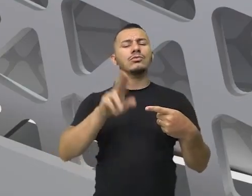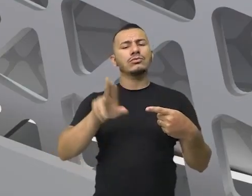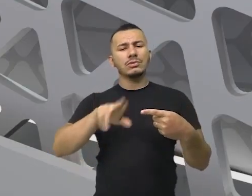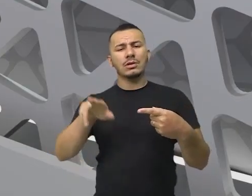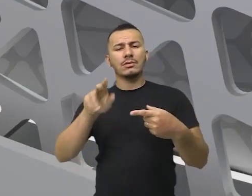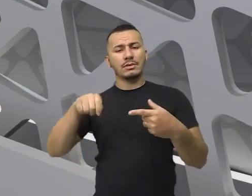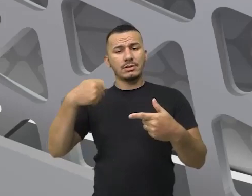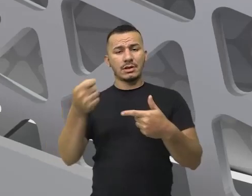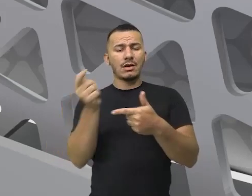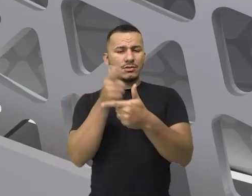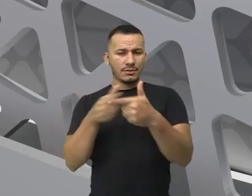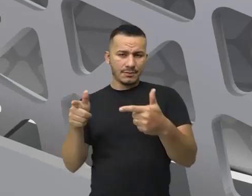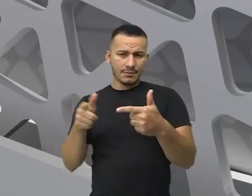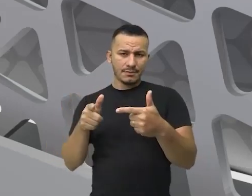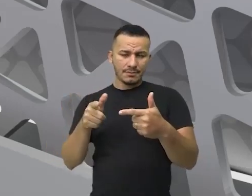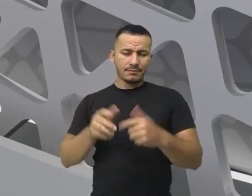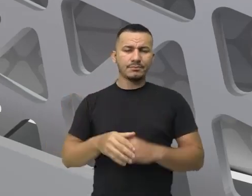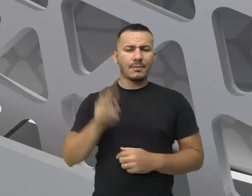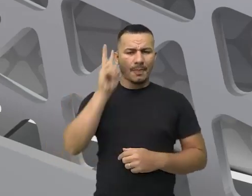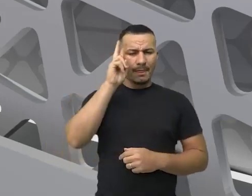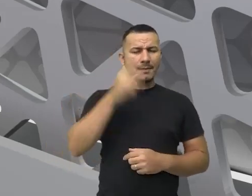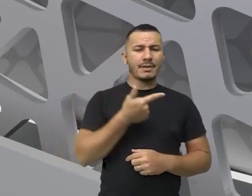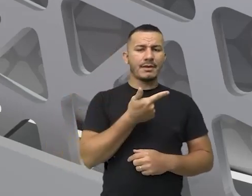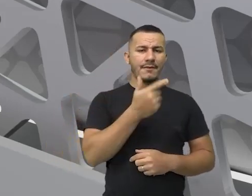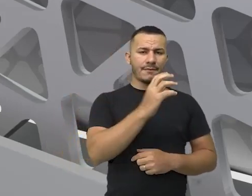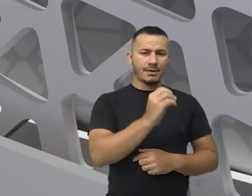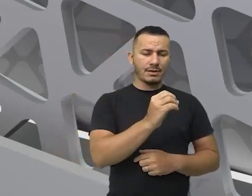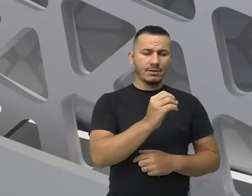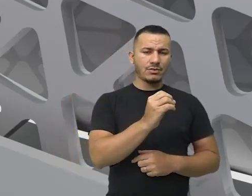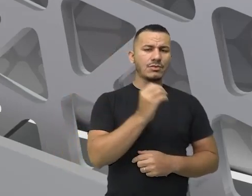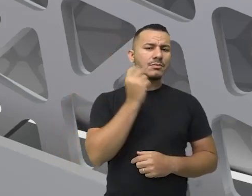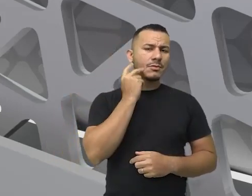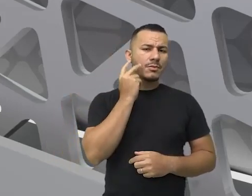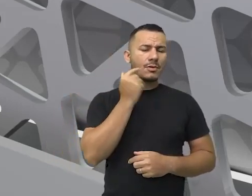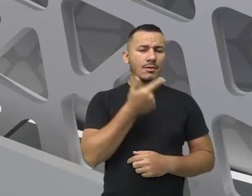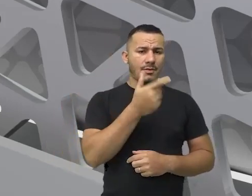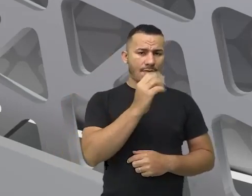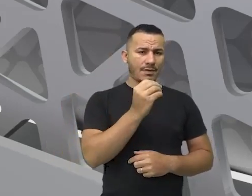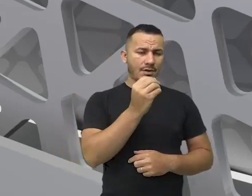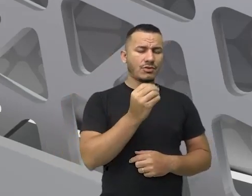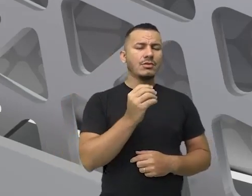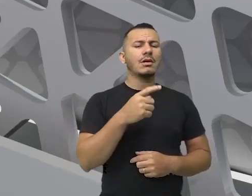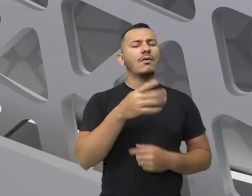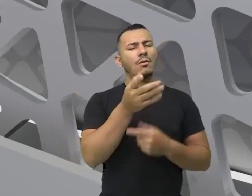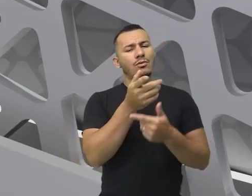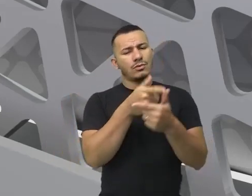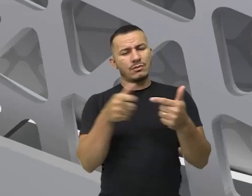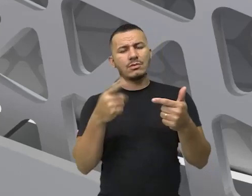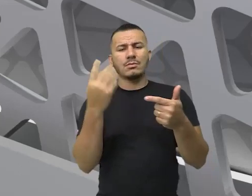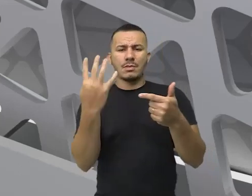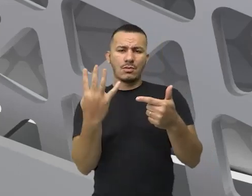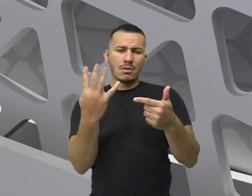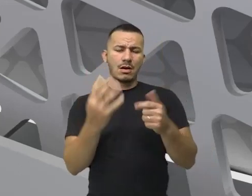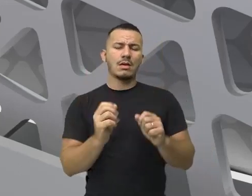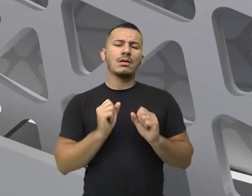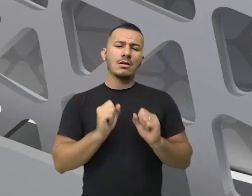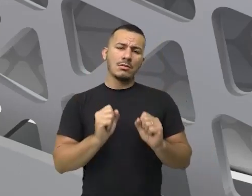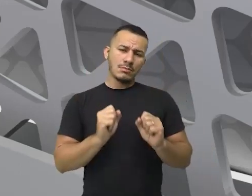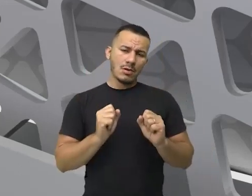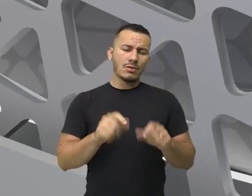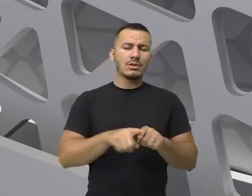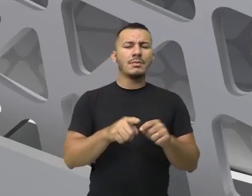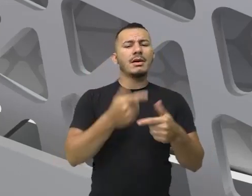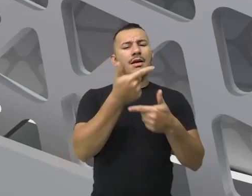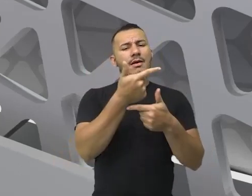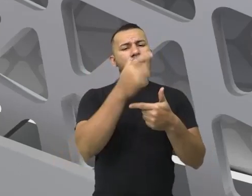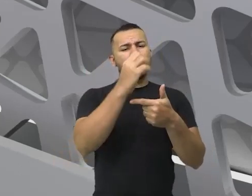divisão, né? Percebeu? Você tinha 20 bombons, mas 20 bombons eu vou dividir para 4. Então, eu posso escrever 20 no